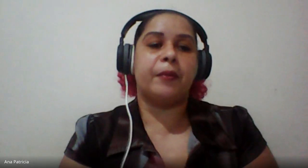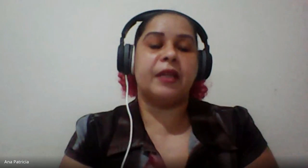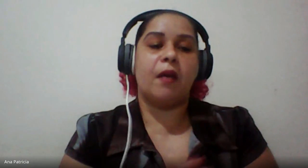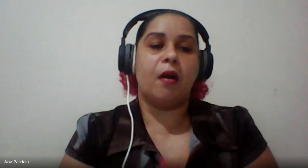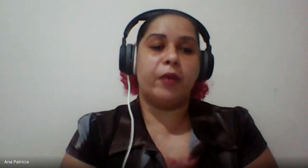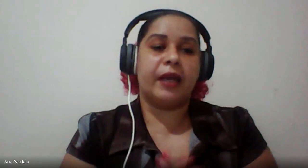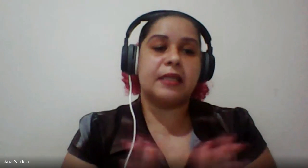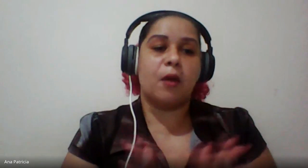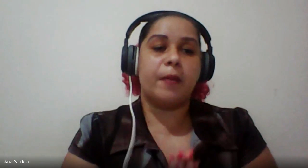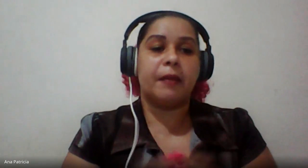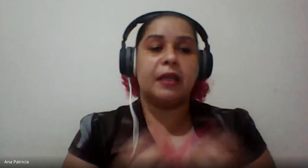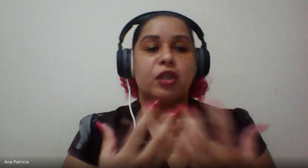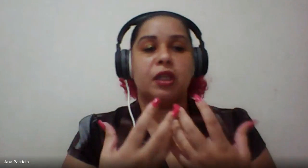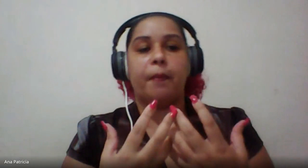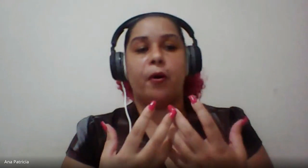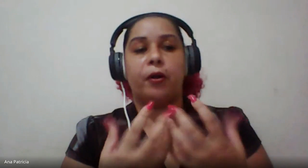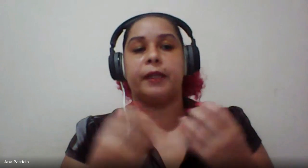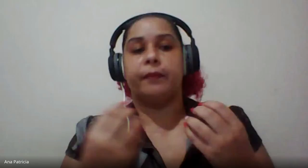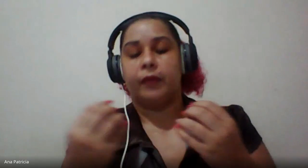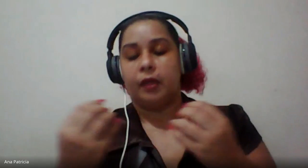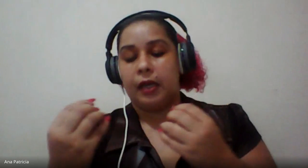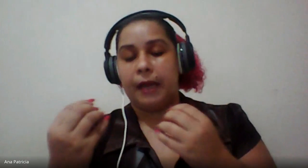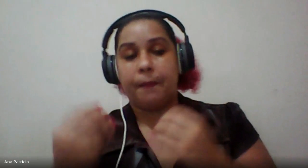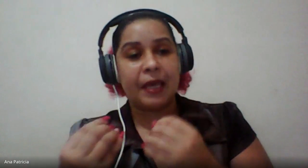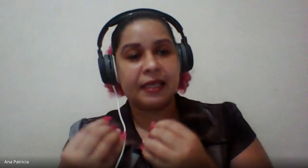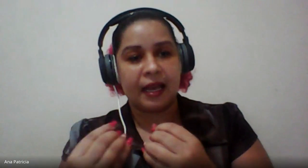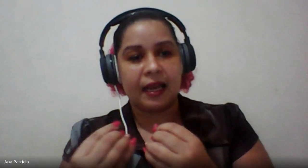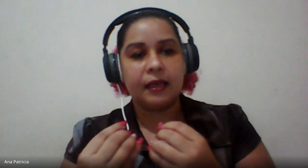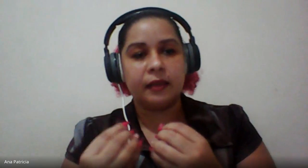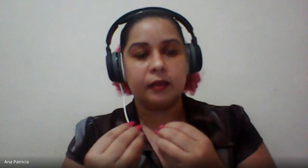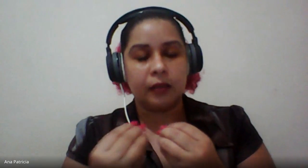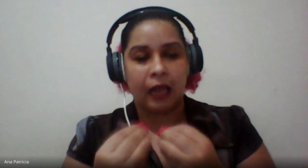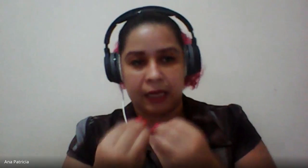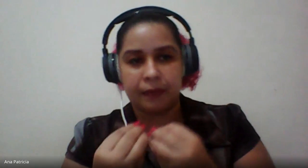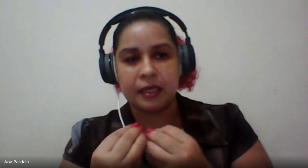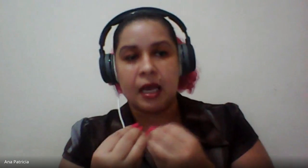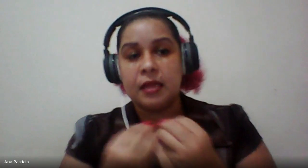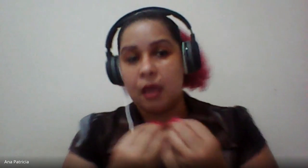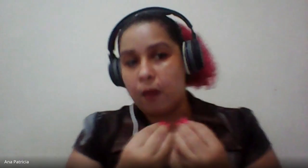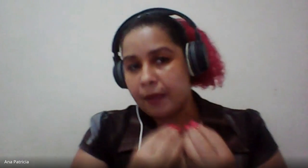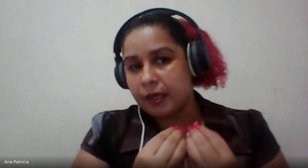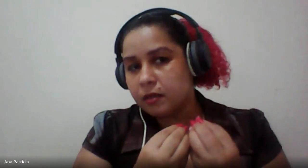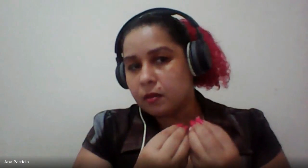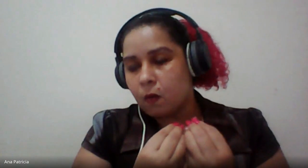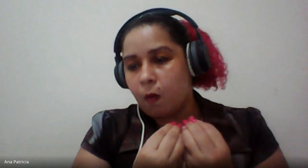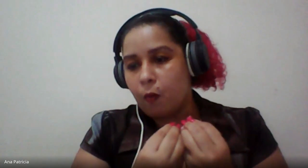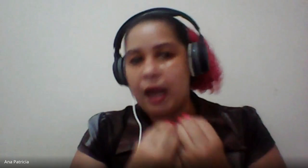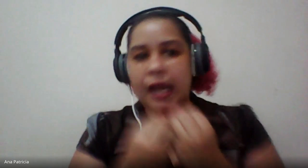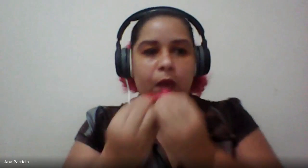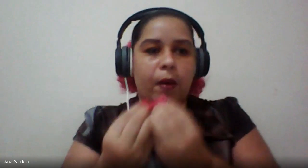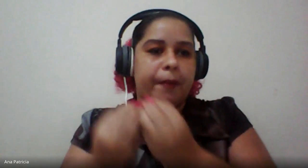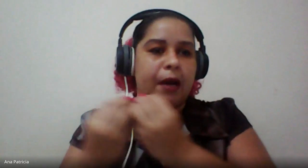Para poder ter uma comunicação mínima. Então, a gente pode pensar na Libras não apenas como